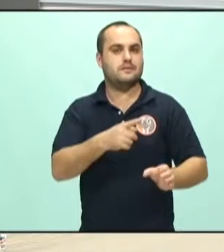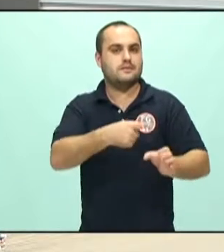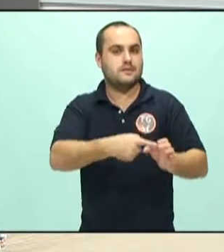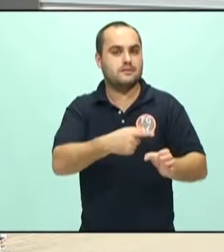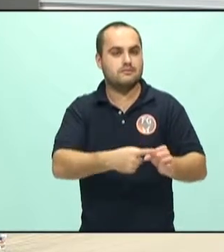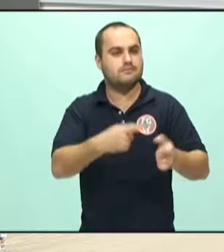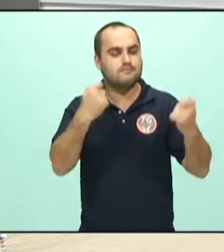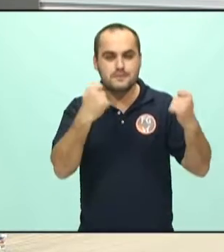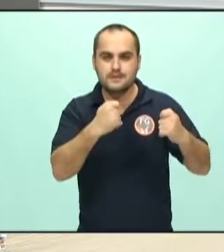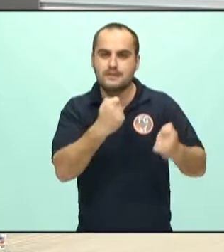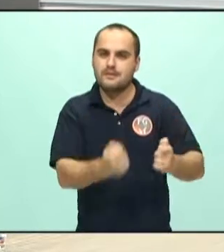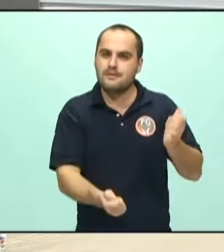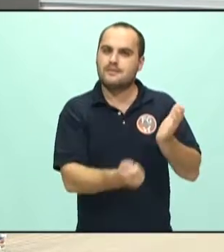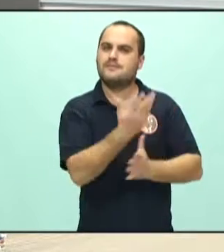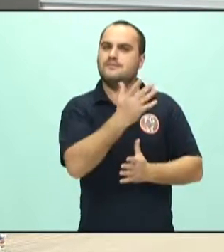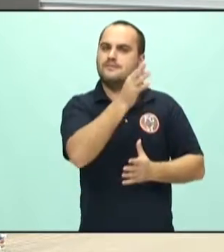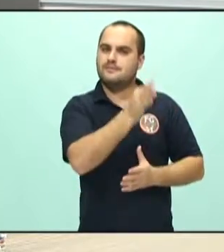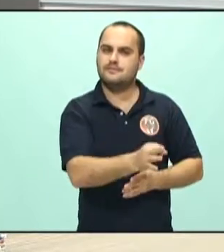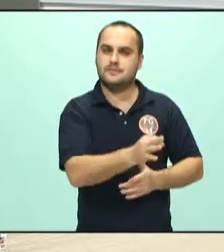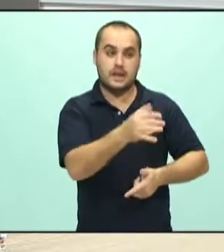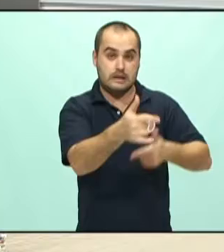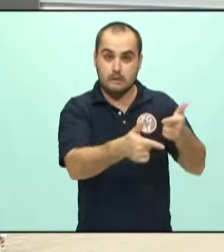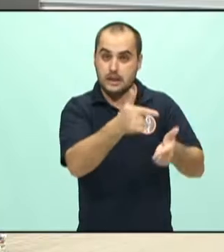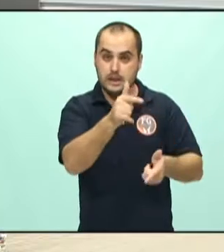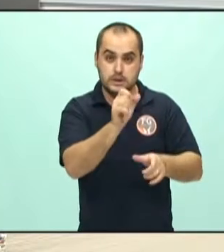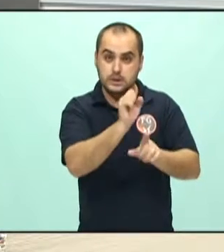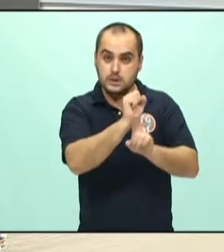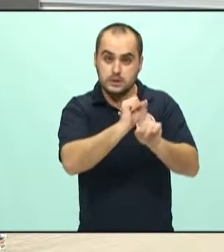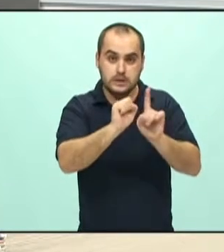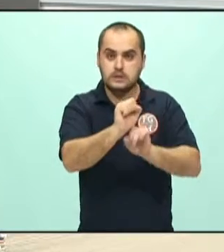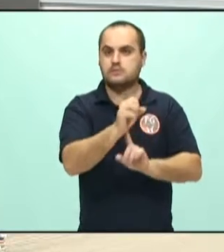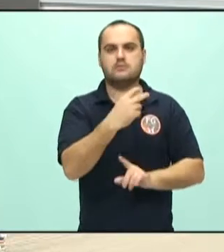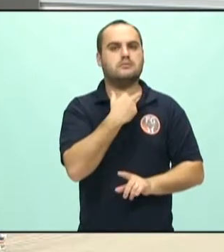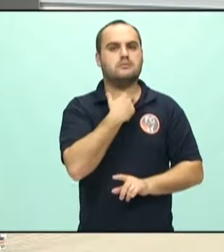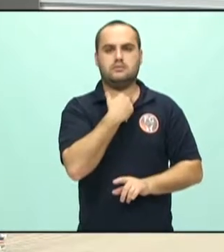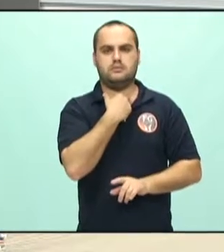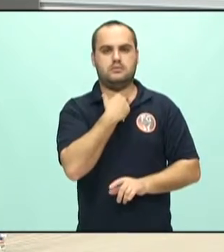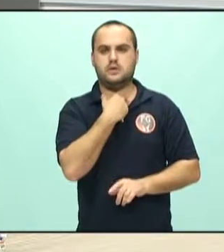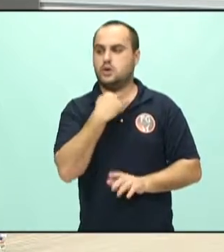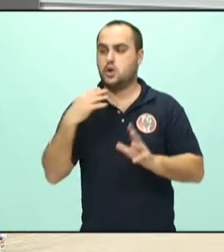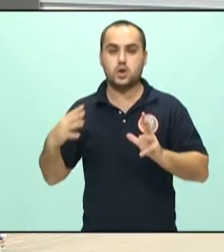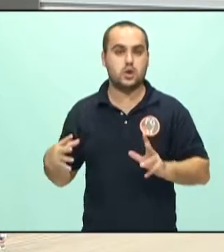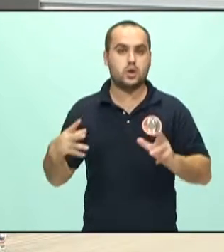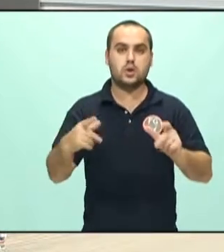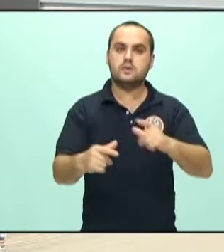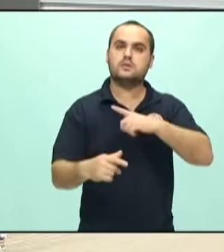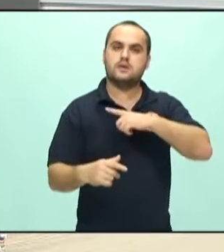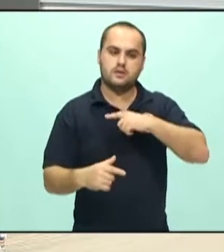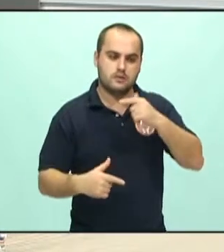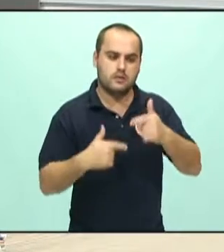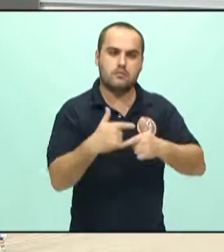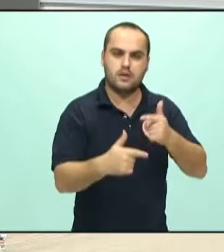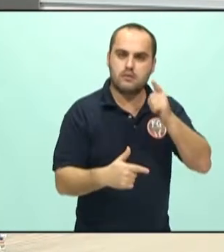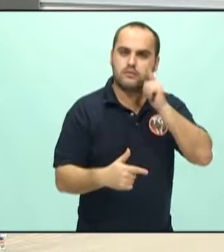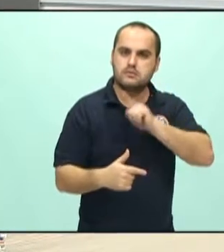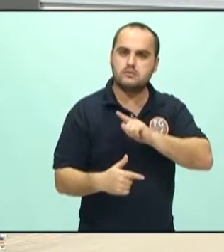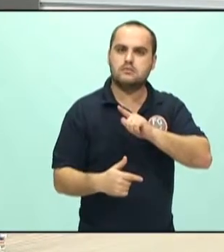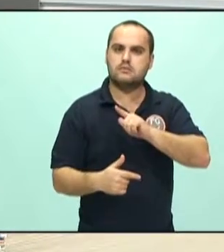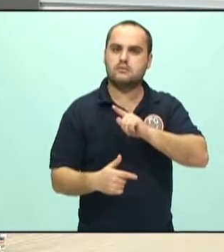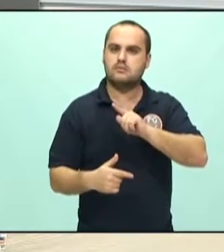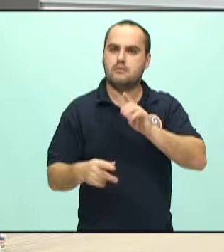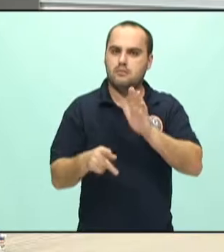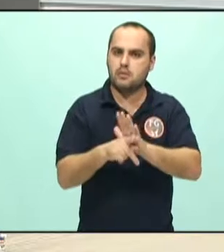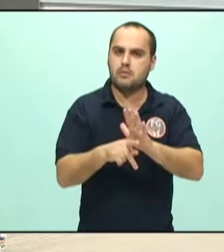que a gente precisa fazer a gente não pode trabalhar sozinha é todo mundo tem a sua parcela ali para trabalhar o poder público tem que trabalhar com políticas